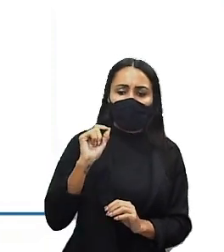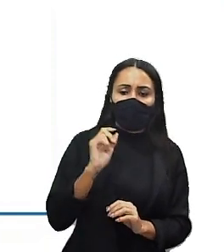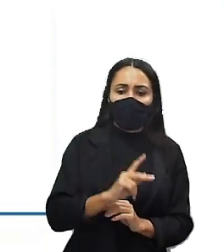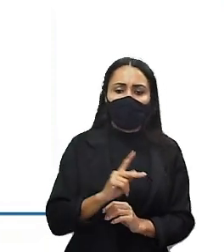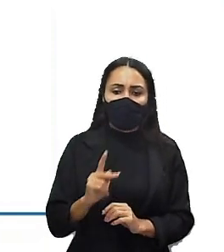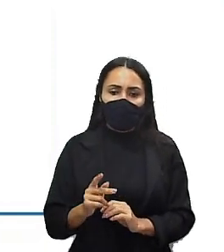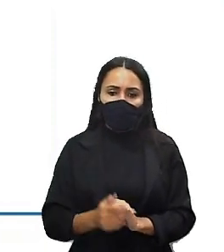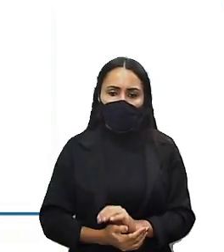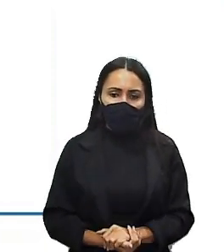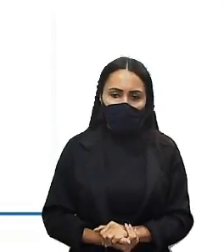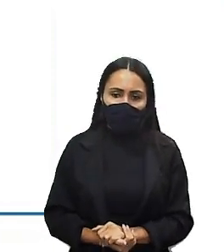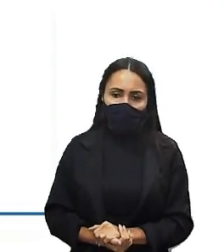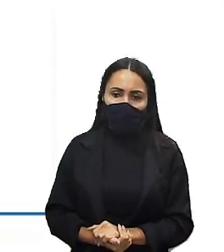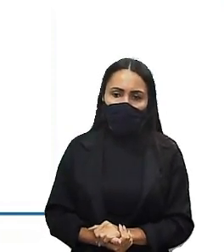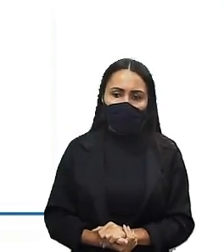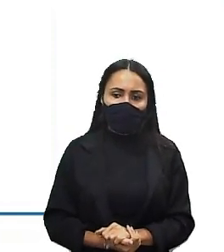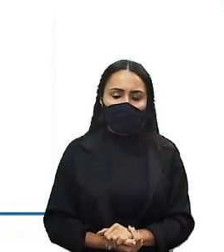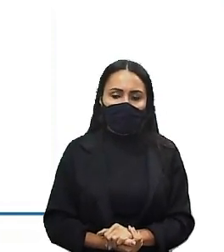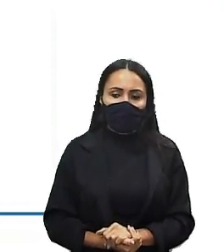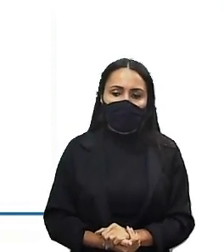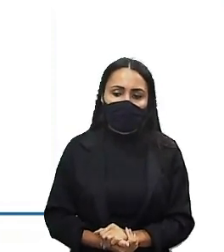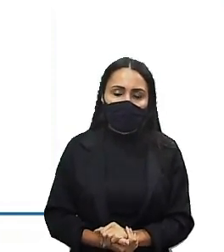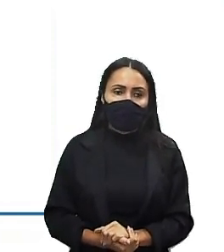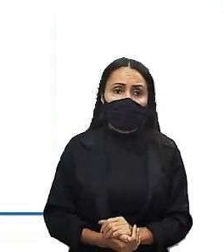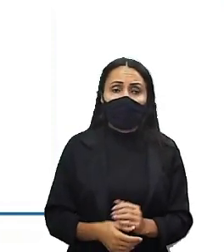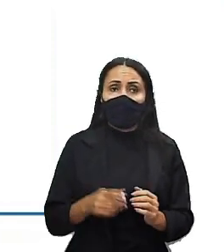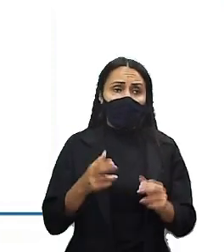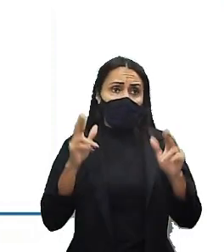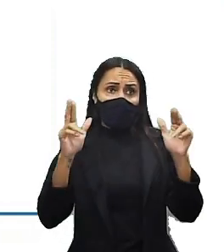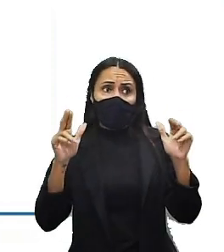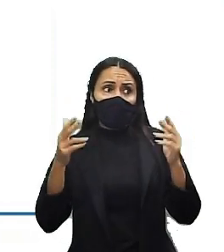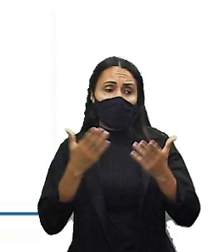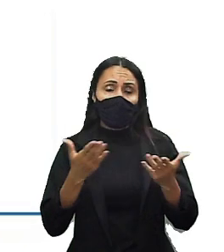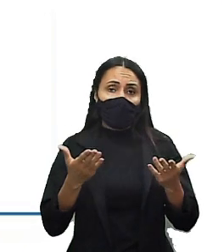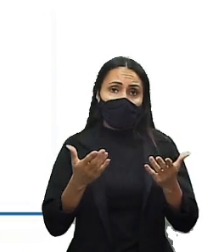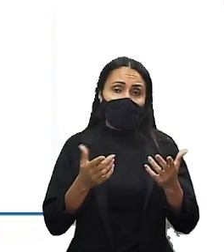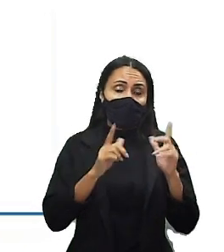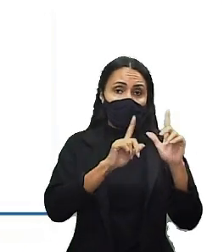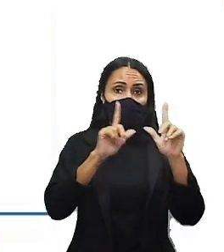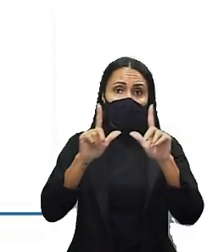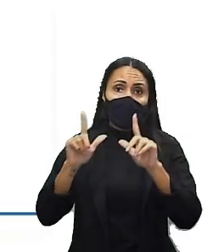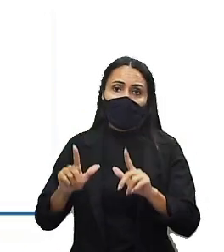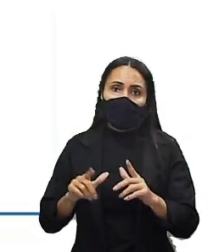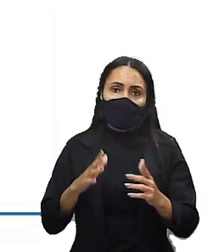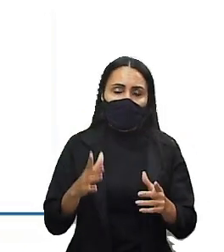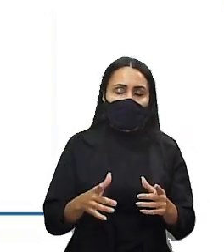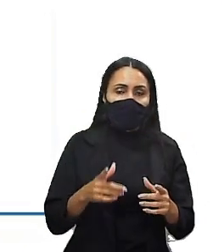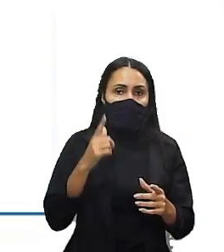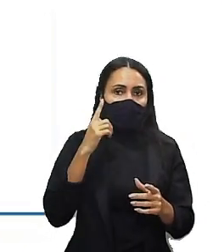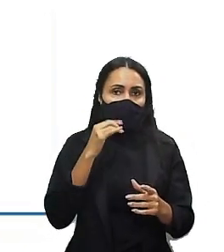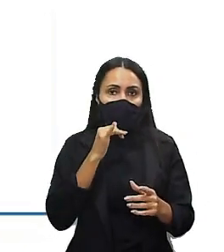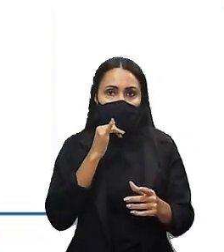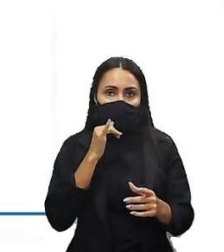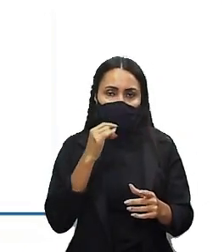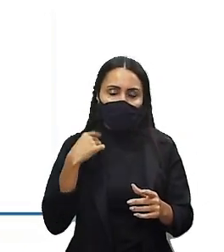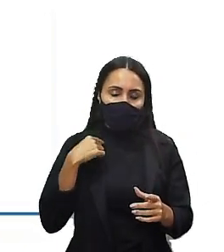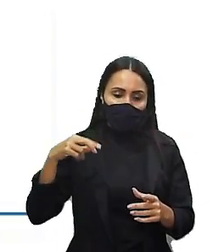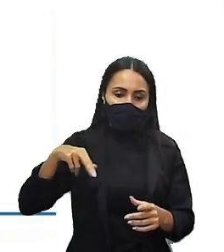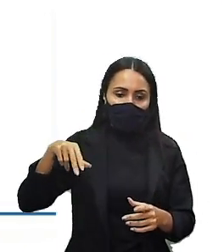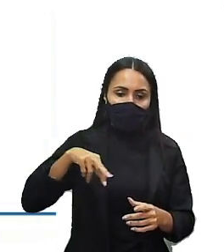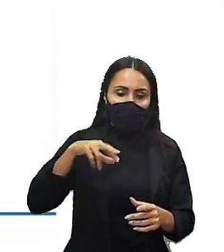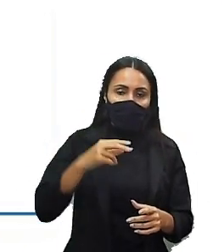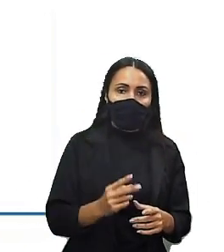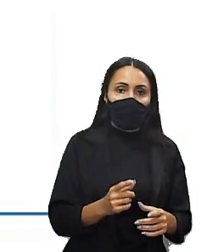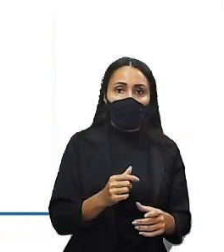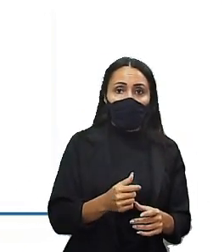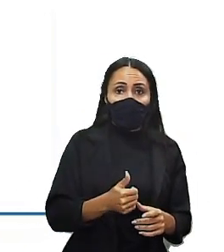Vai embolar o meio de campo agora? Não, calma. O que é essa exposição itinerante? Imagine você andar 1 quilômetro usando